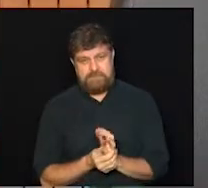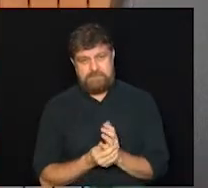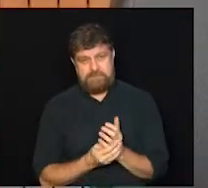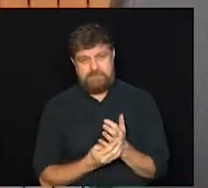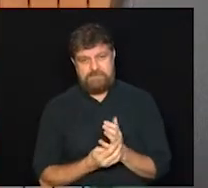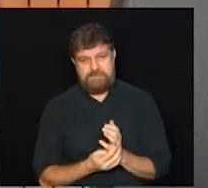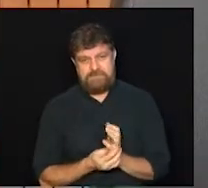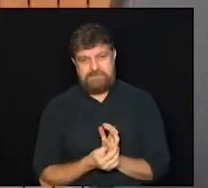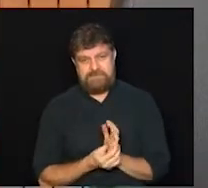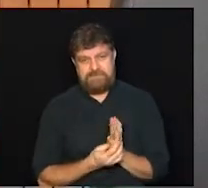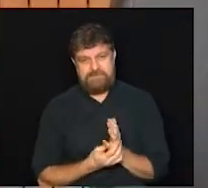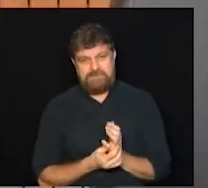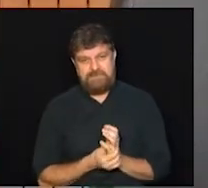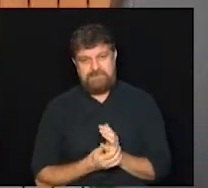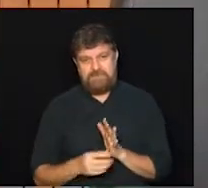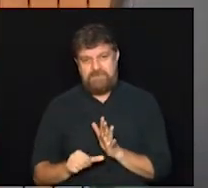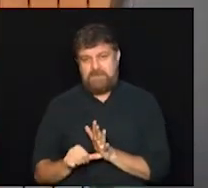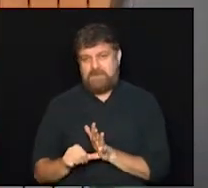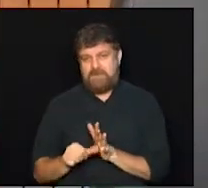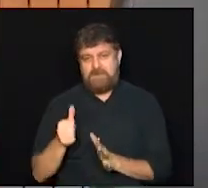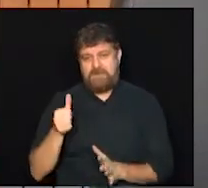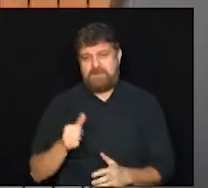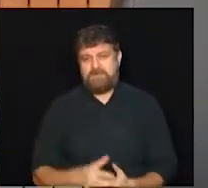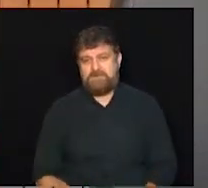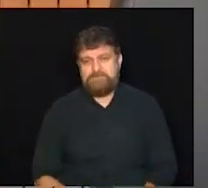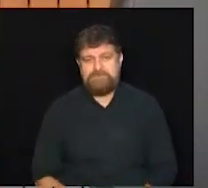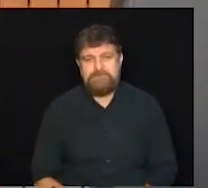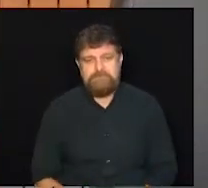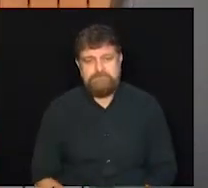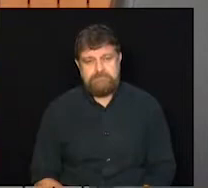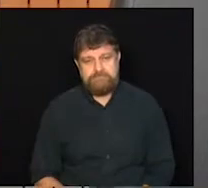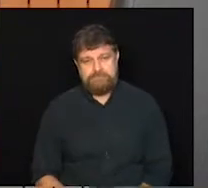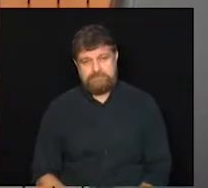Não. Bem, primeiro, eu quero